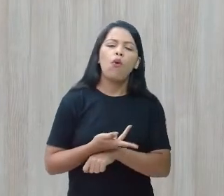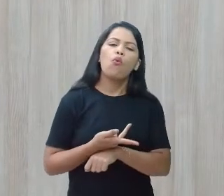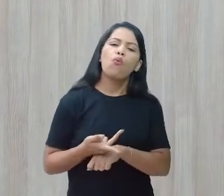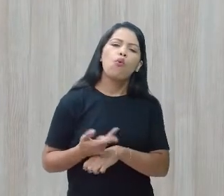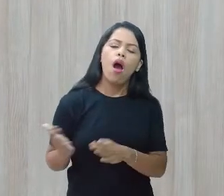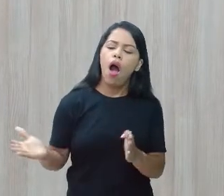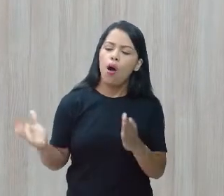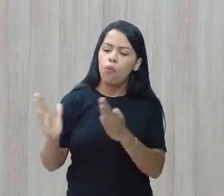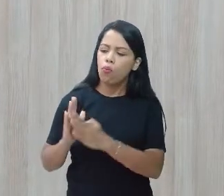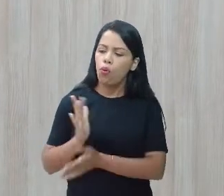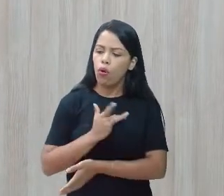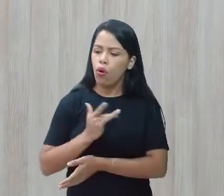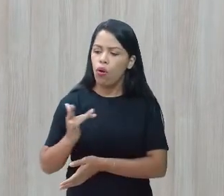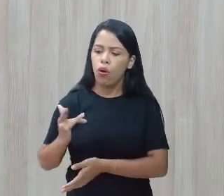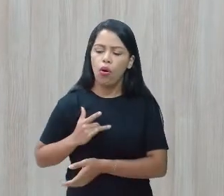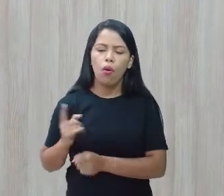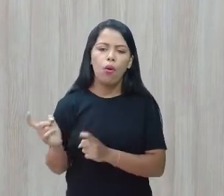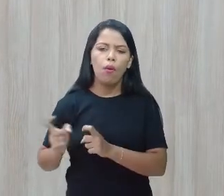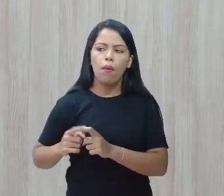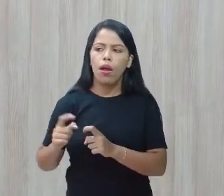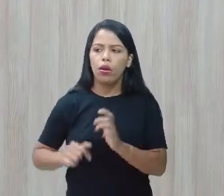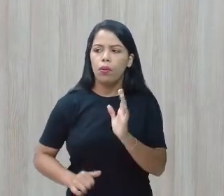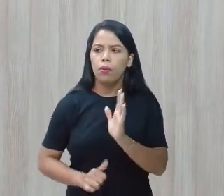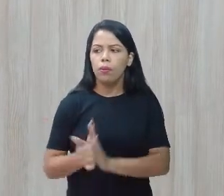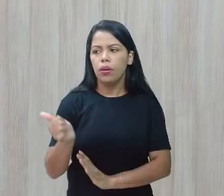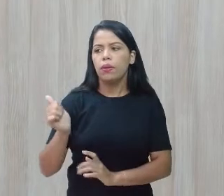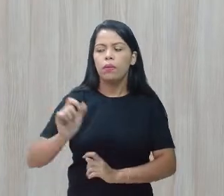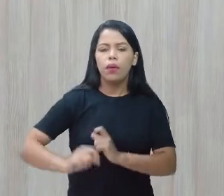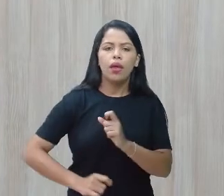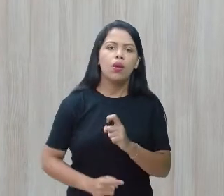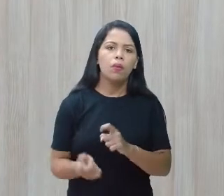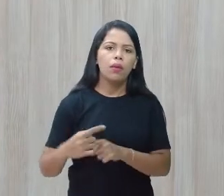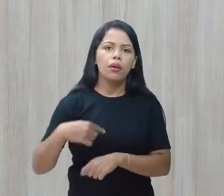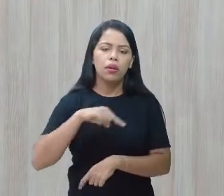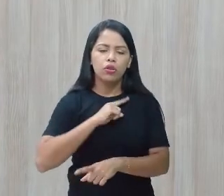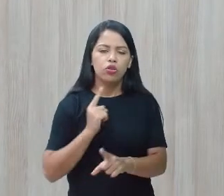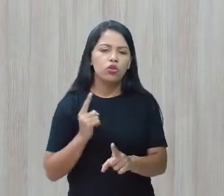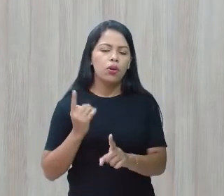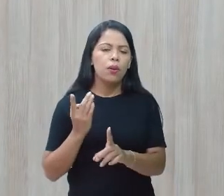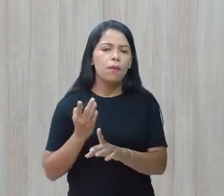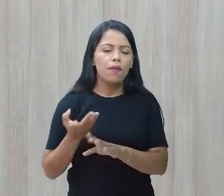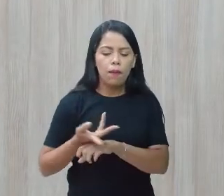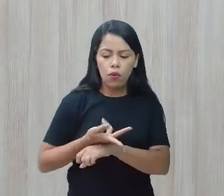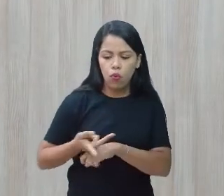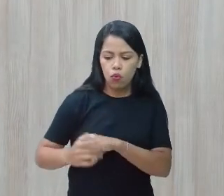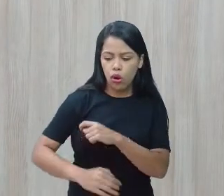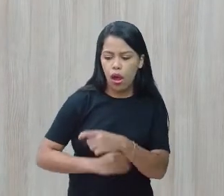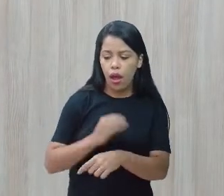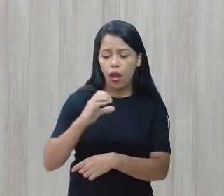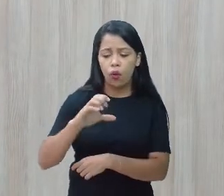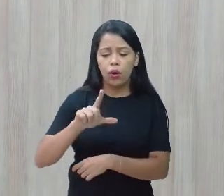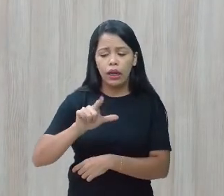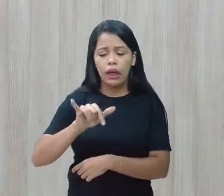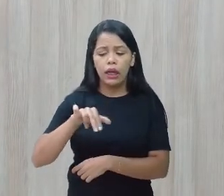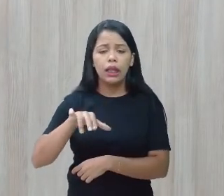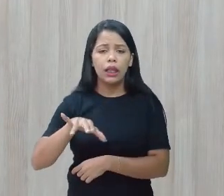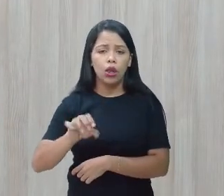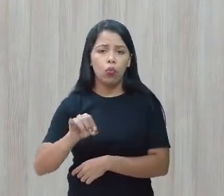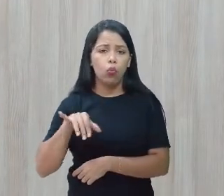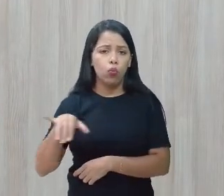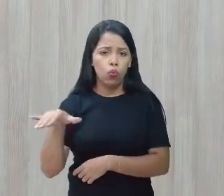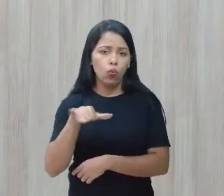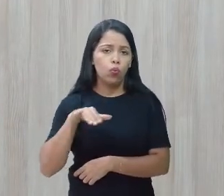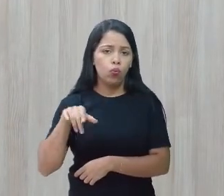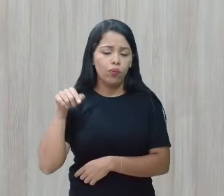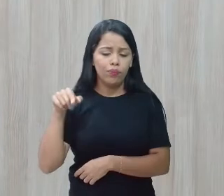de saúde, o médico, gente. E o primeiro médico que nós vamos procurar, que nós vamos encontrar, é o clínico geral. E é esse clínico geral